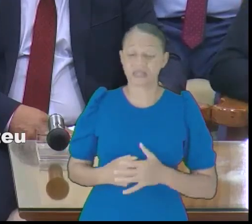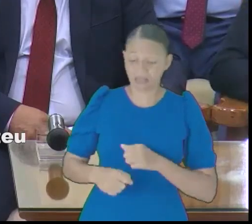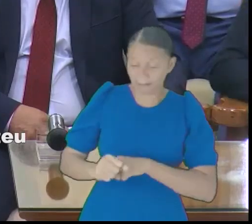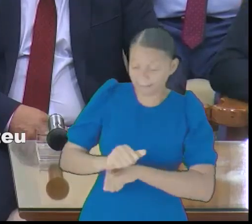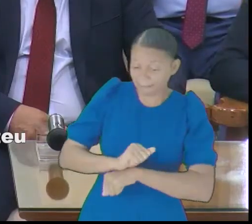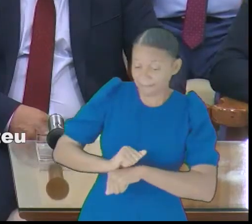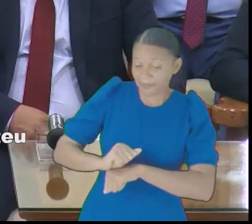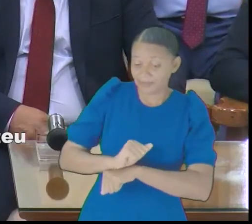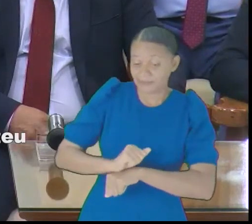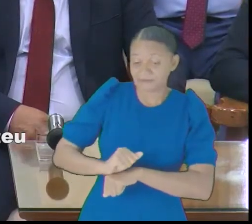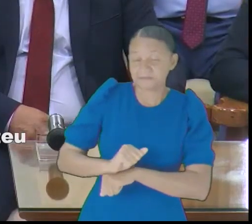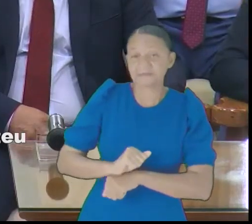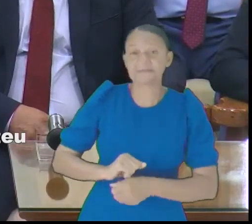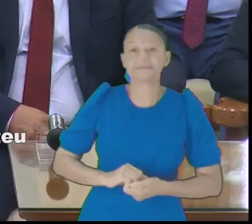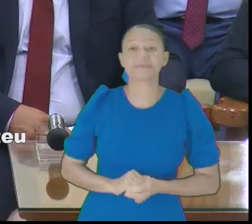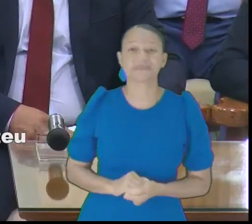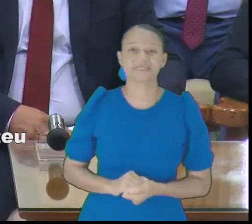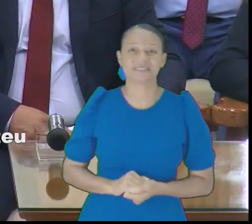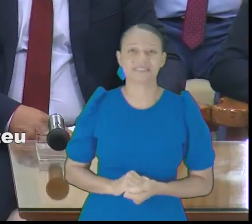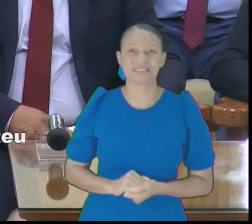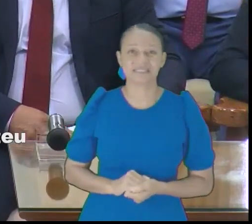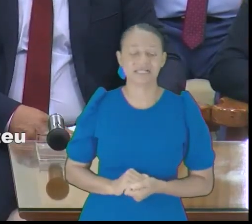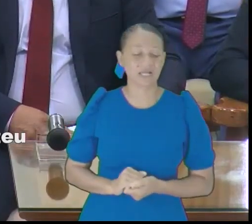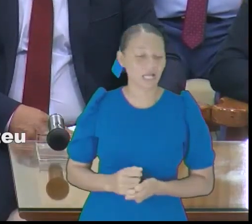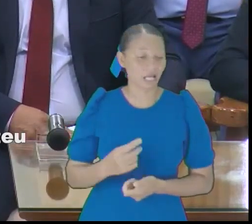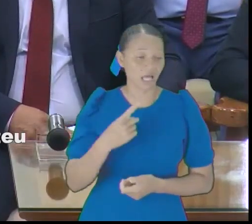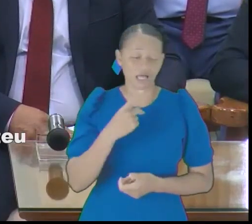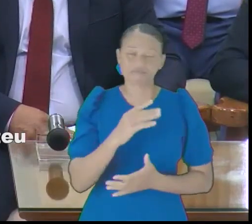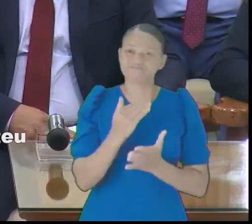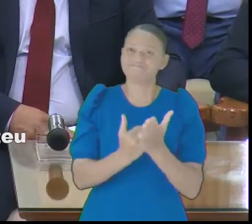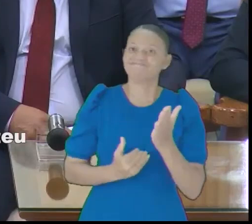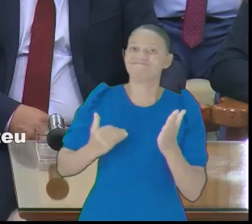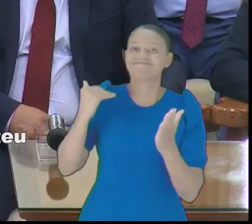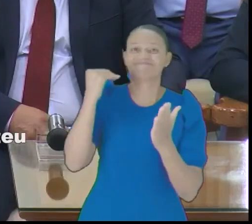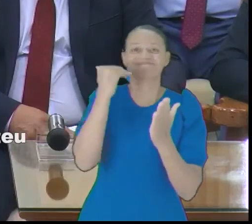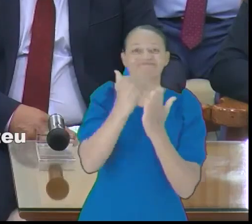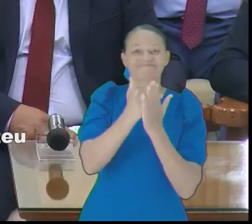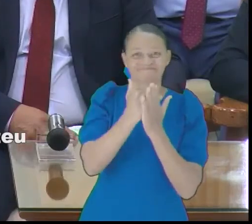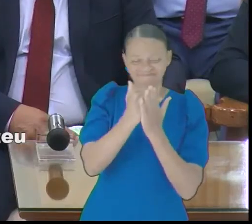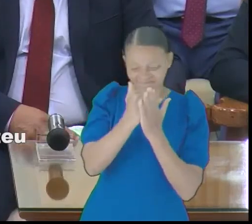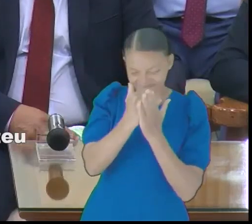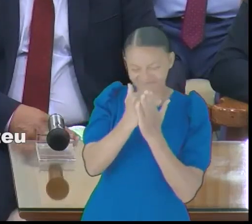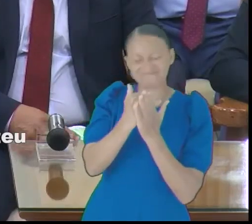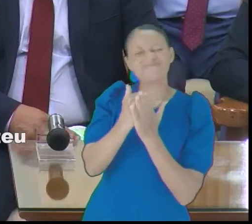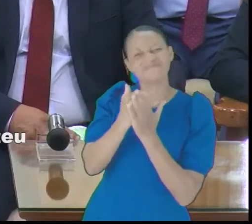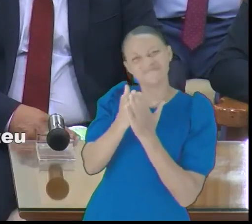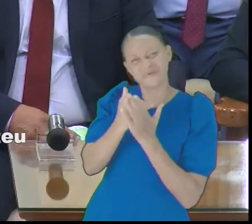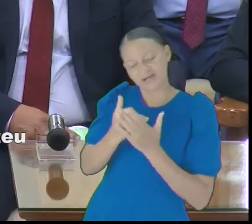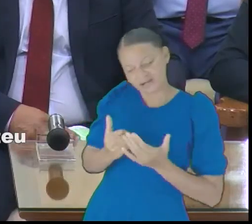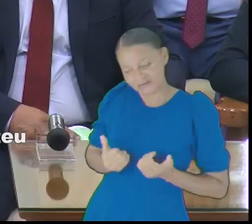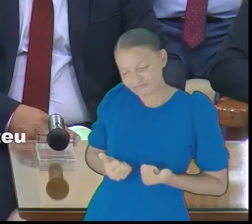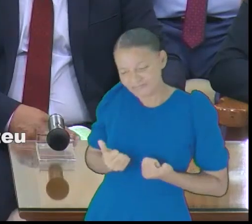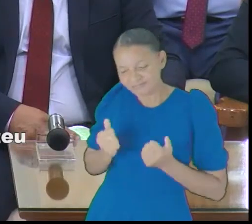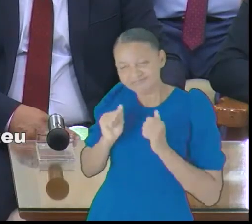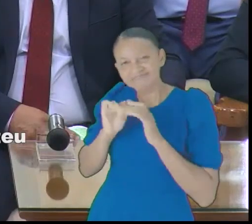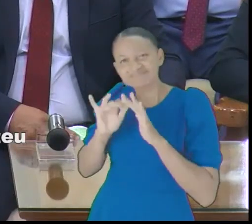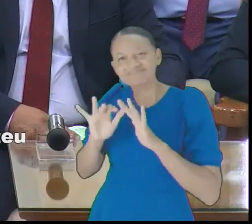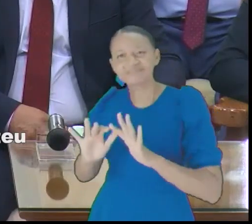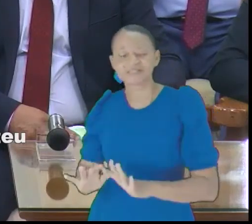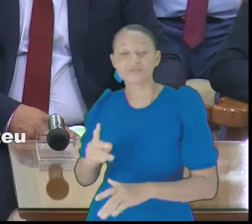Abraão, eu sou a tua maior recompensa, eu sou o teu maior